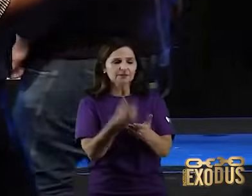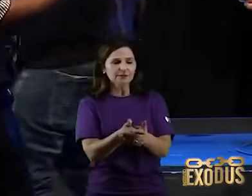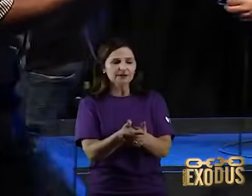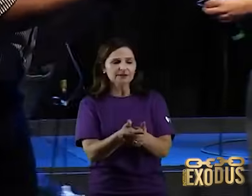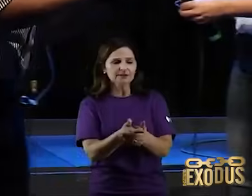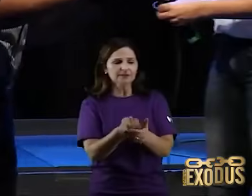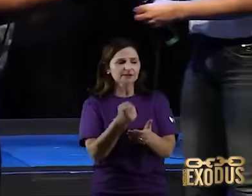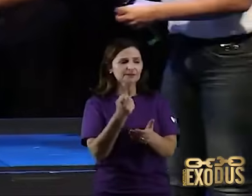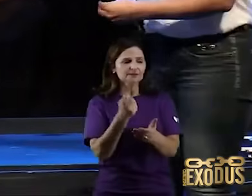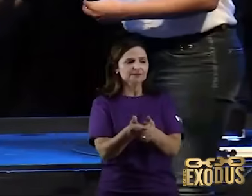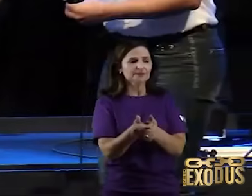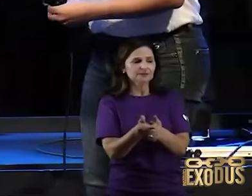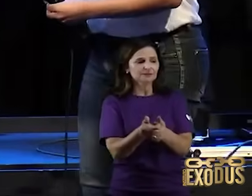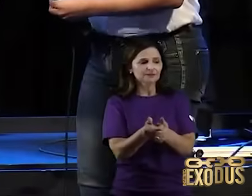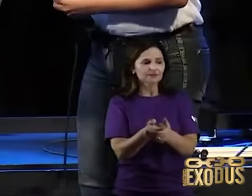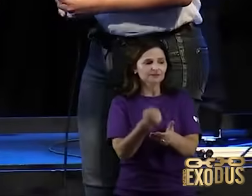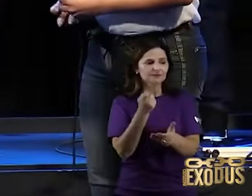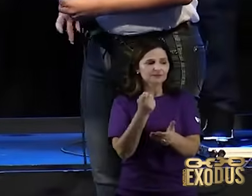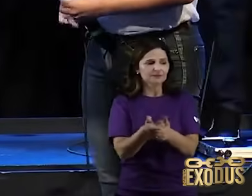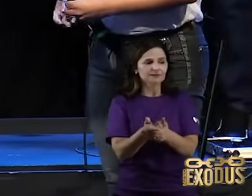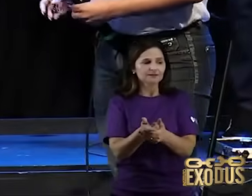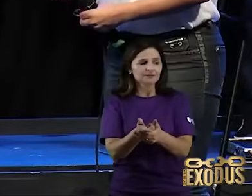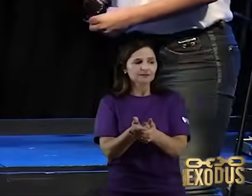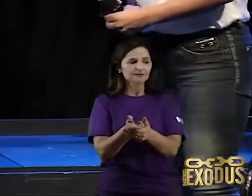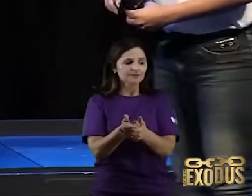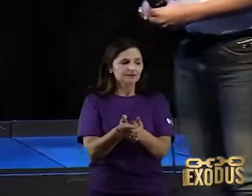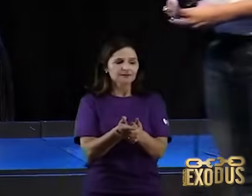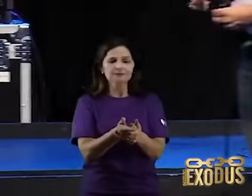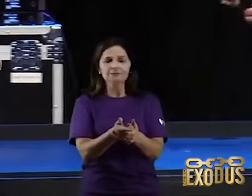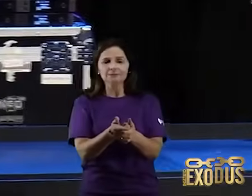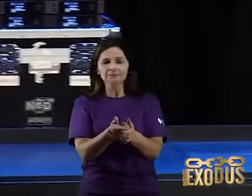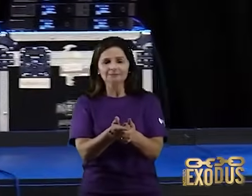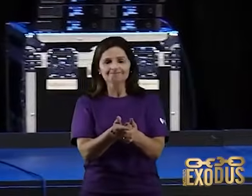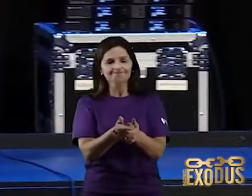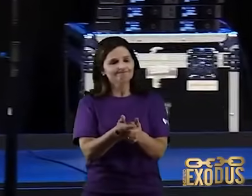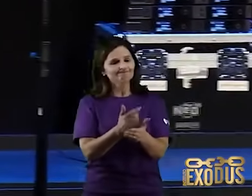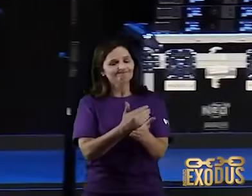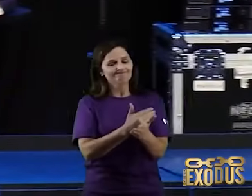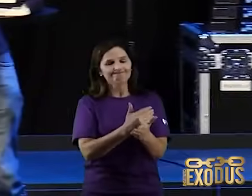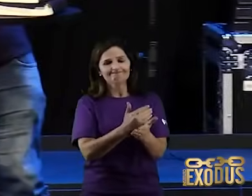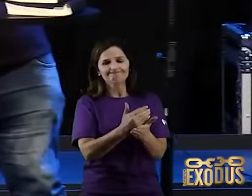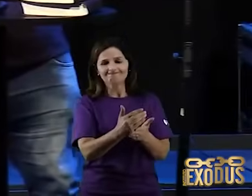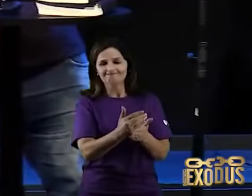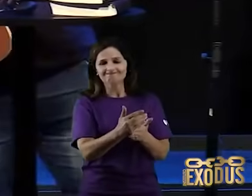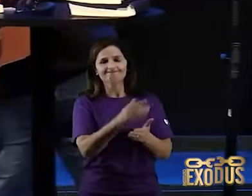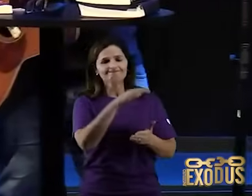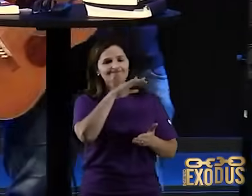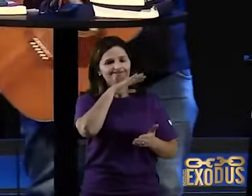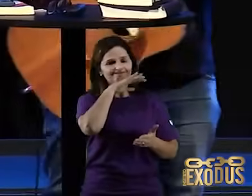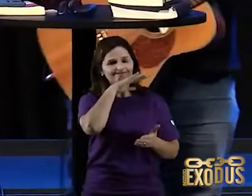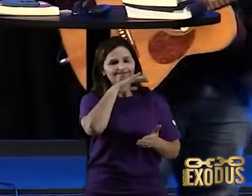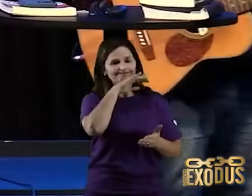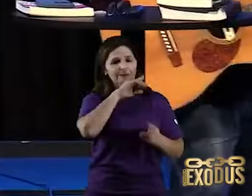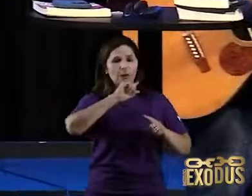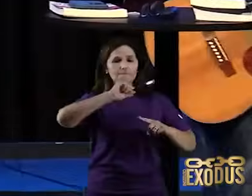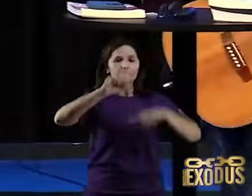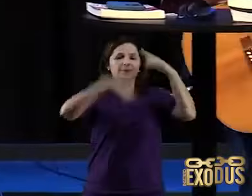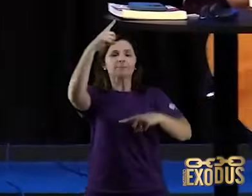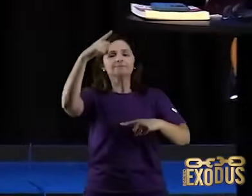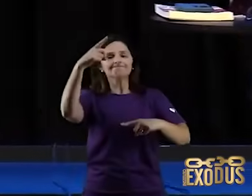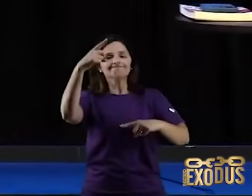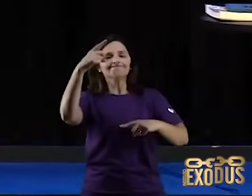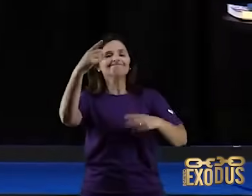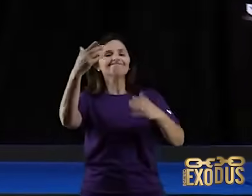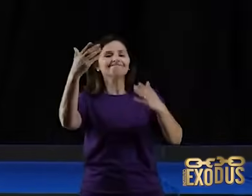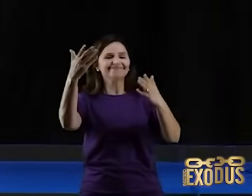começo horrível se transforma numa grande vitória não é verdade tem gente que faz ao